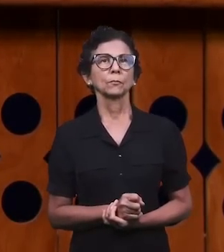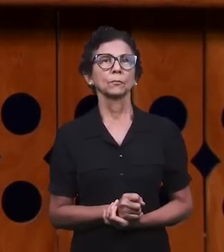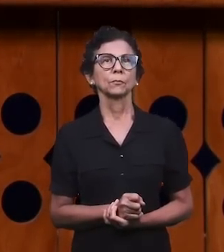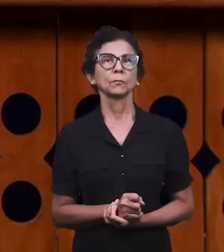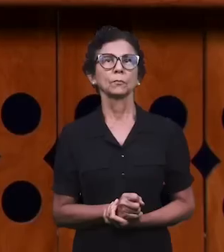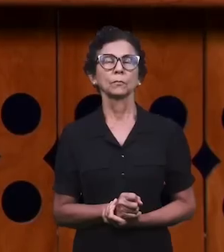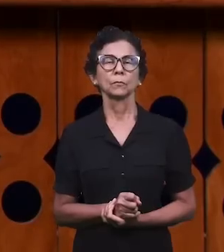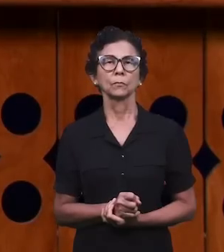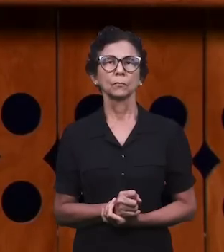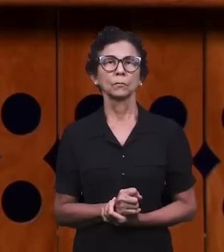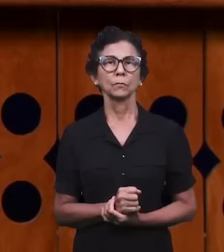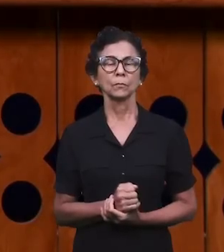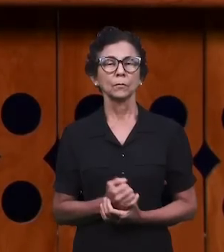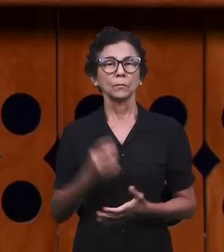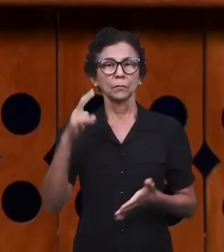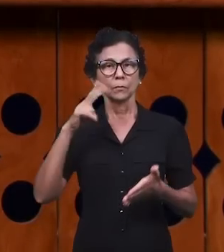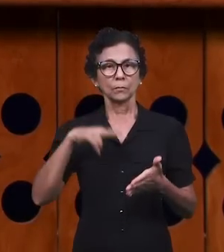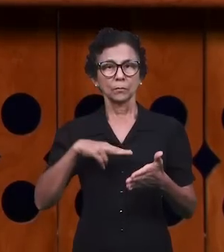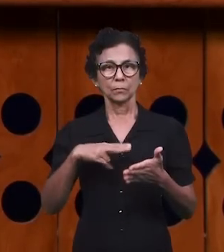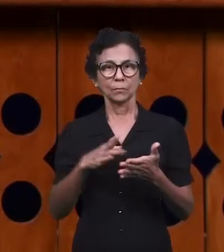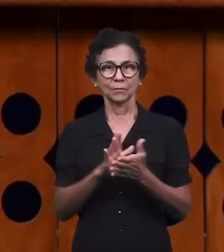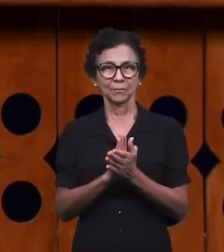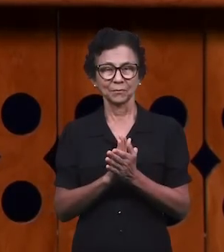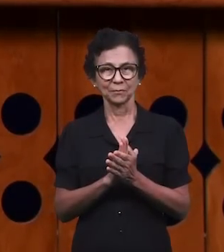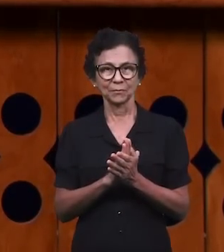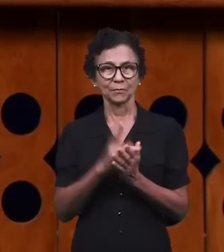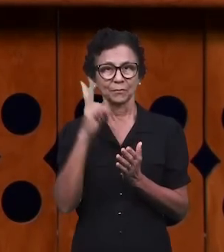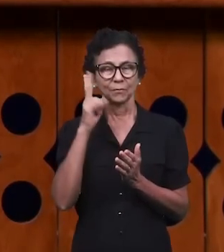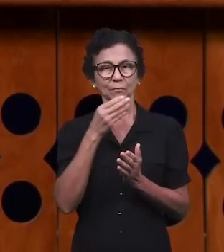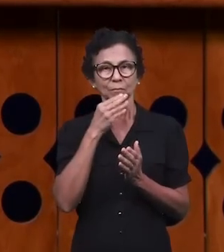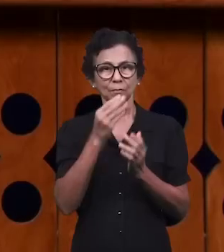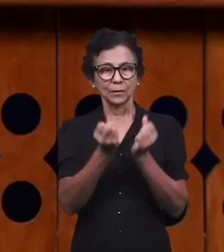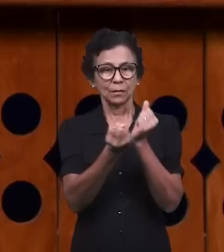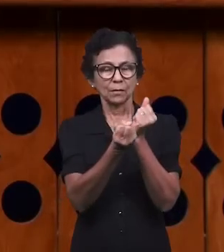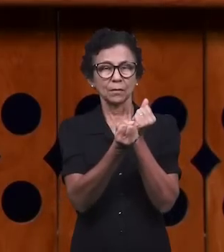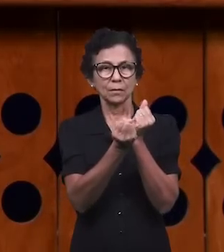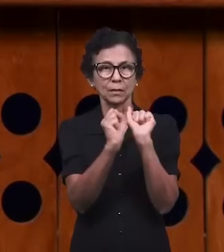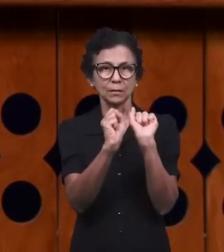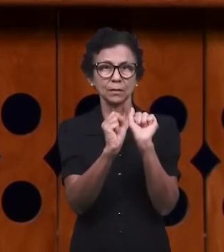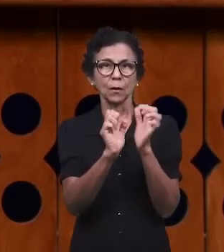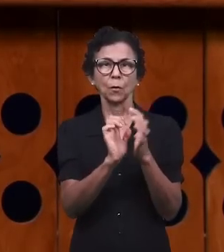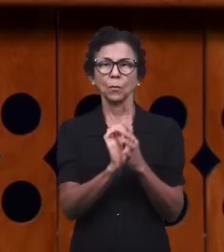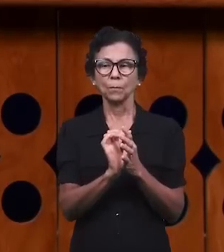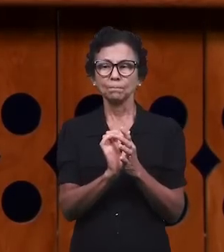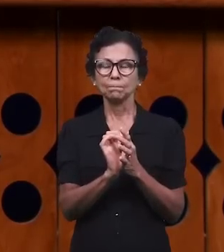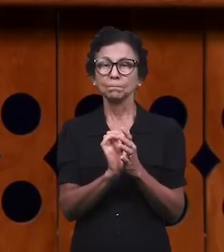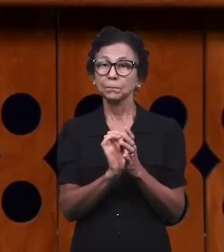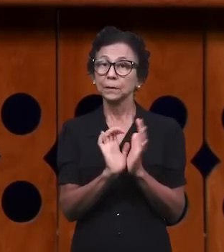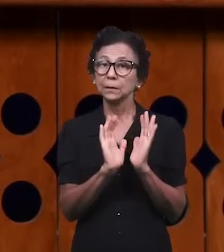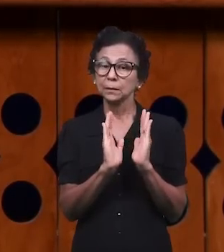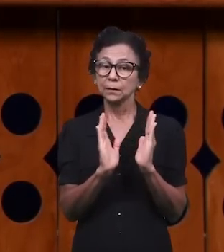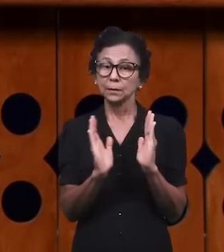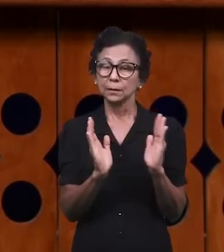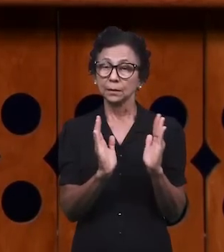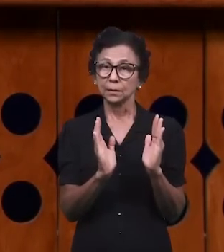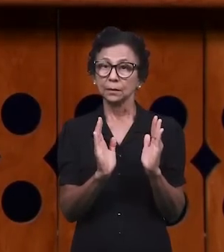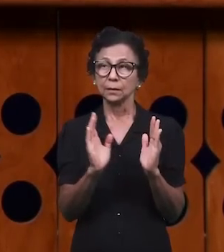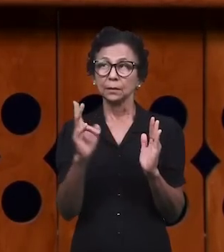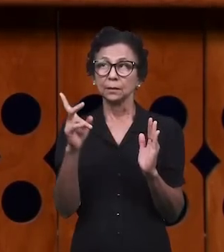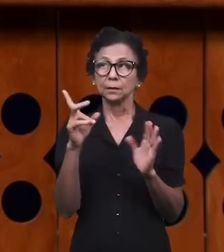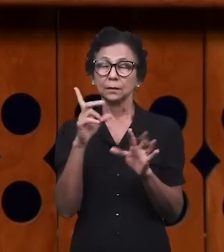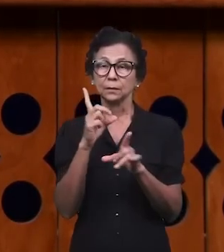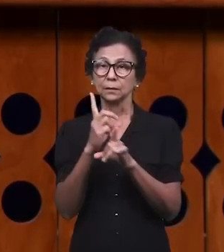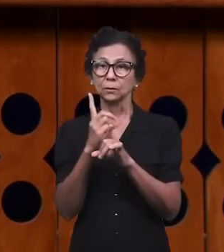aqui olhando para uma história de Sansão, numa parte da história dele, e descobrindo um plano profético de Deus a respeito da doçura